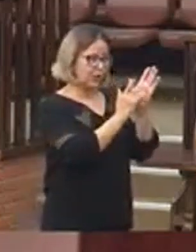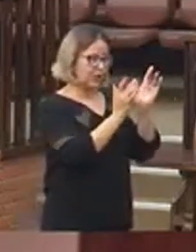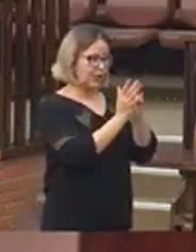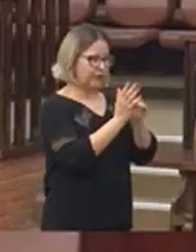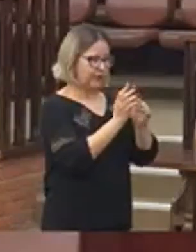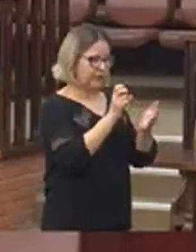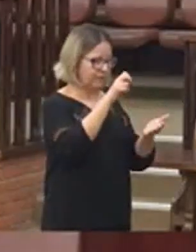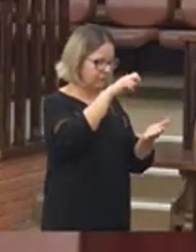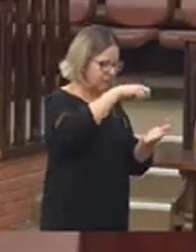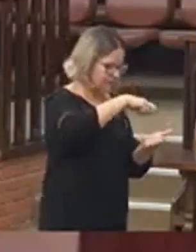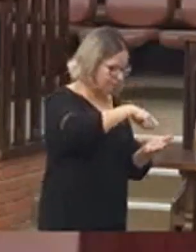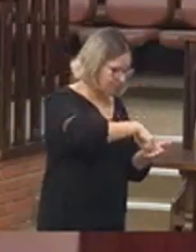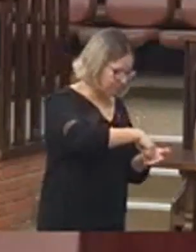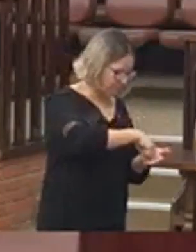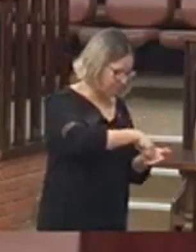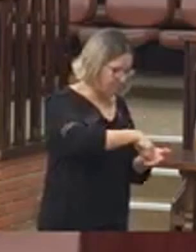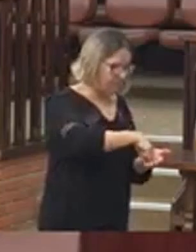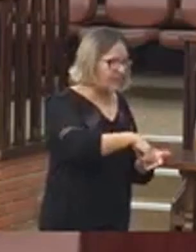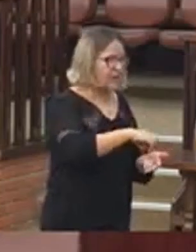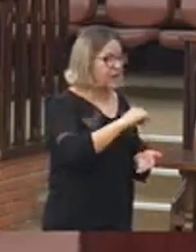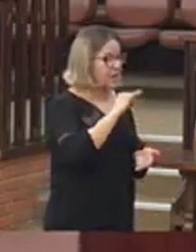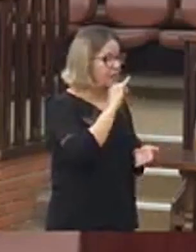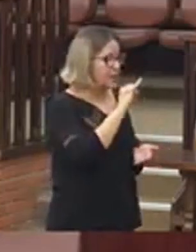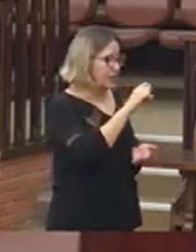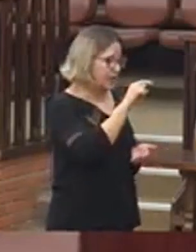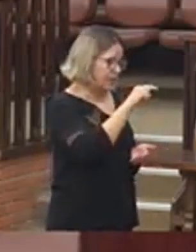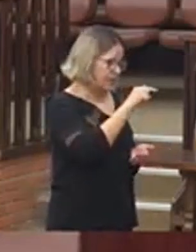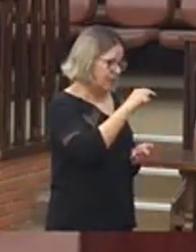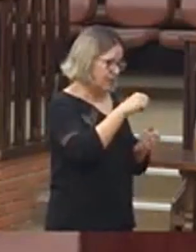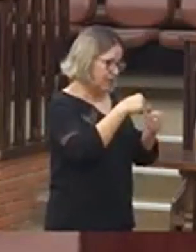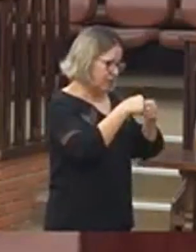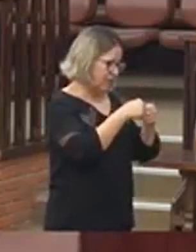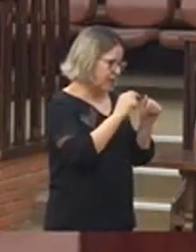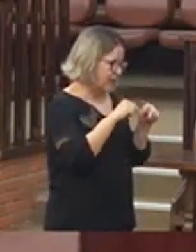tu estiveras aqui, meu irmão não teria morrido.